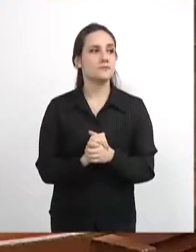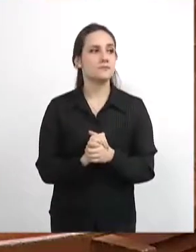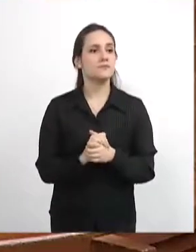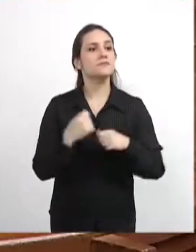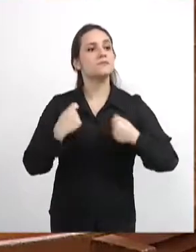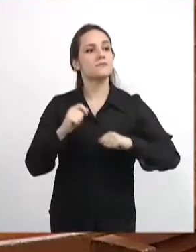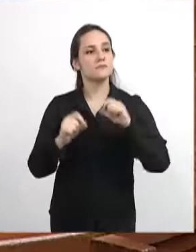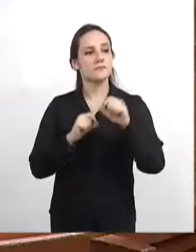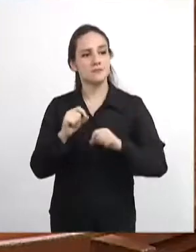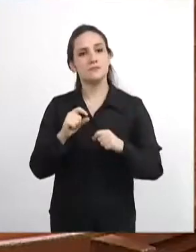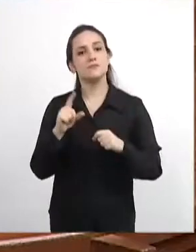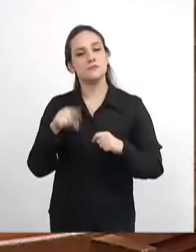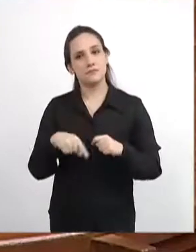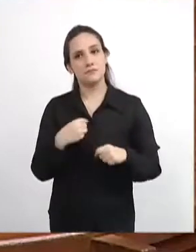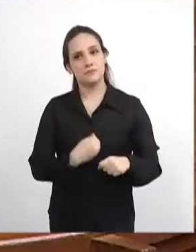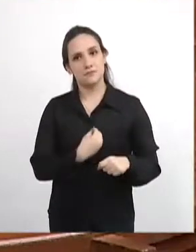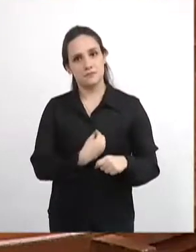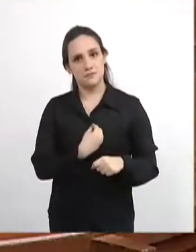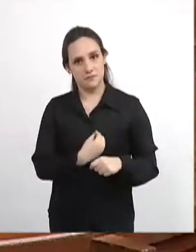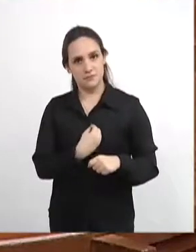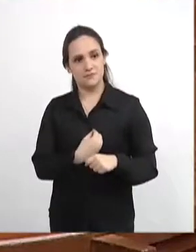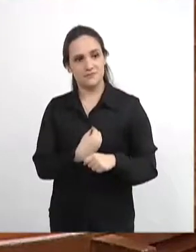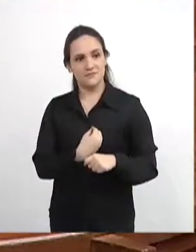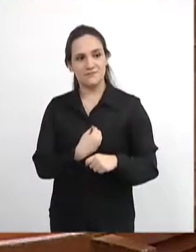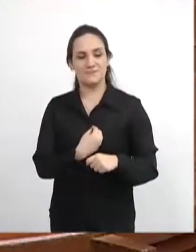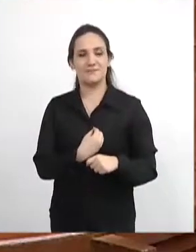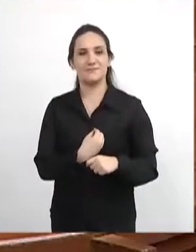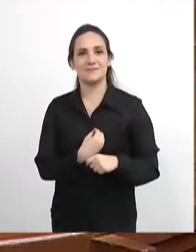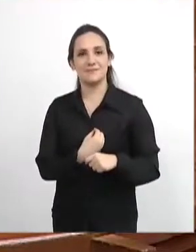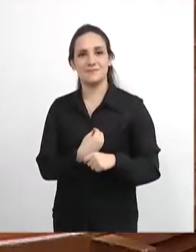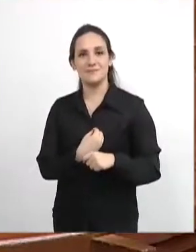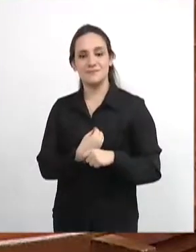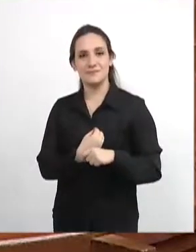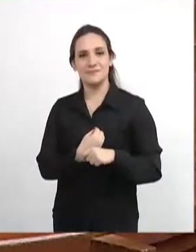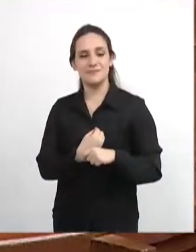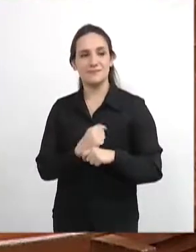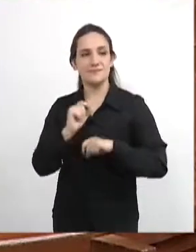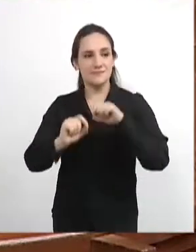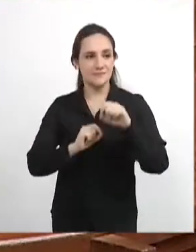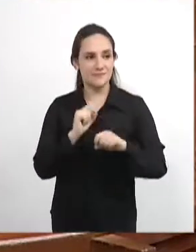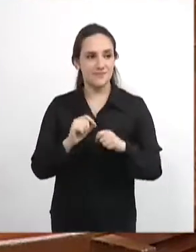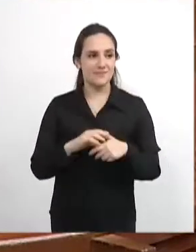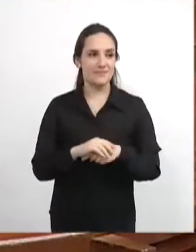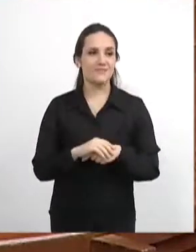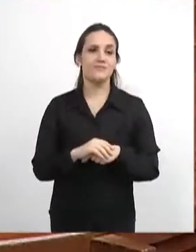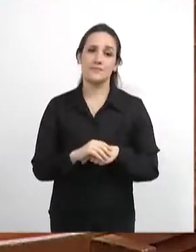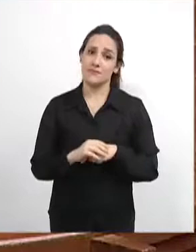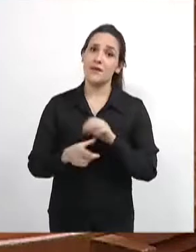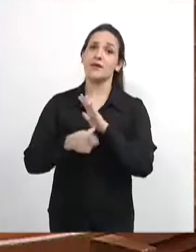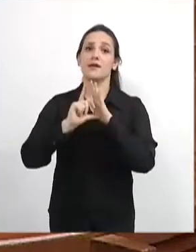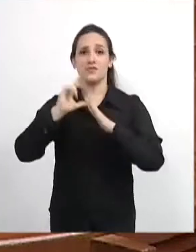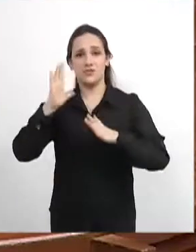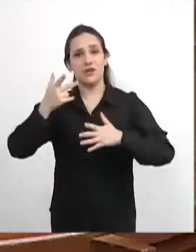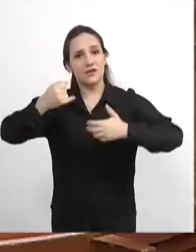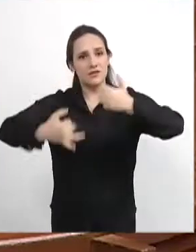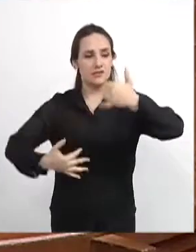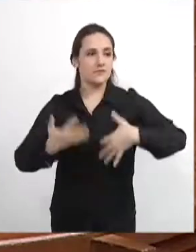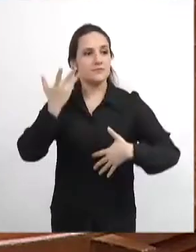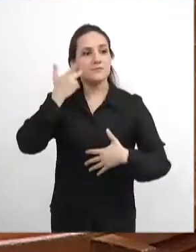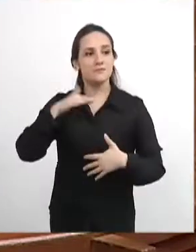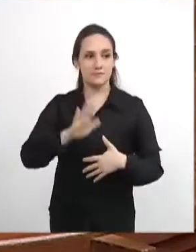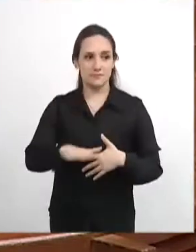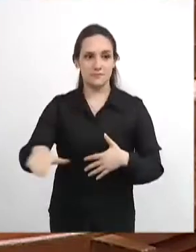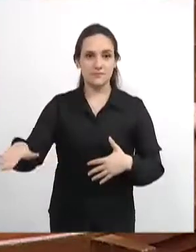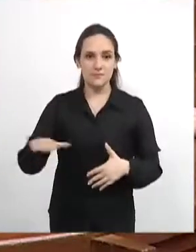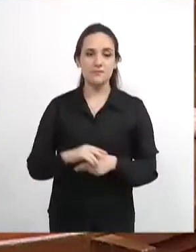essa participação efetiva da nossa população e começando cada vez mais cedo com os nossos jovens. E esta